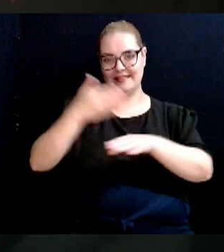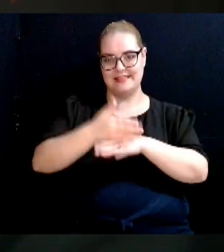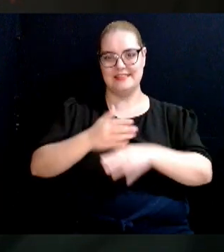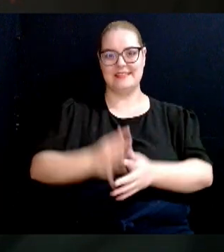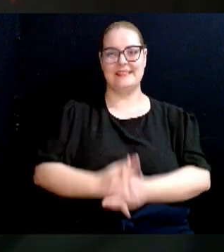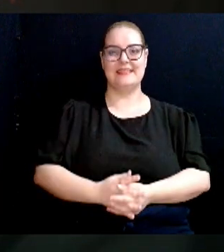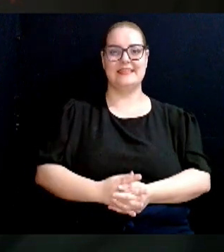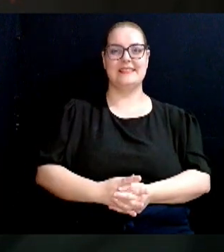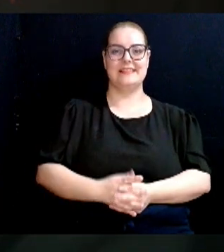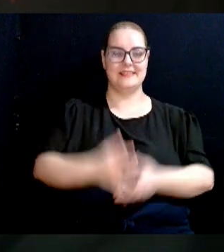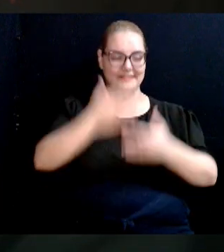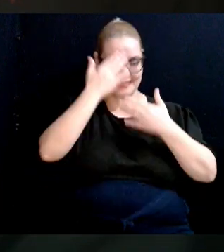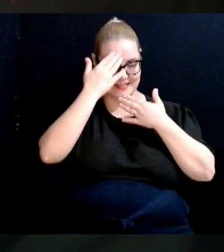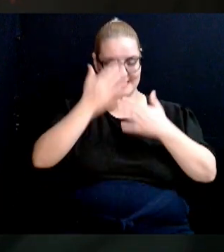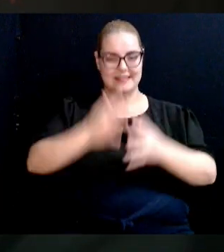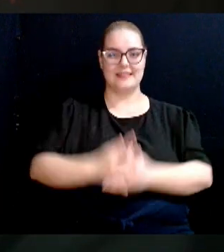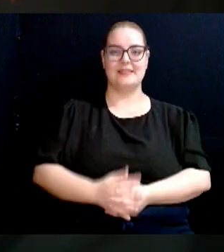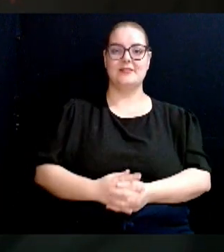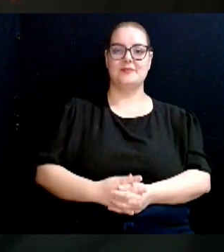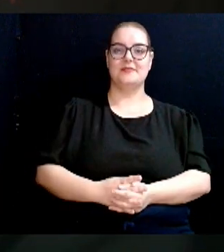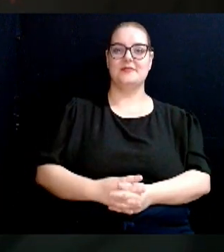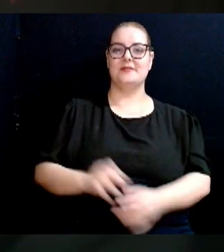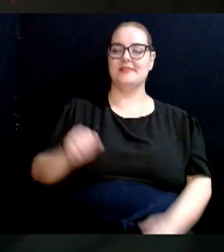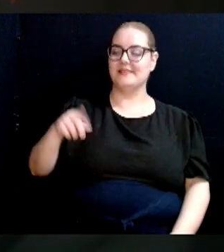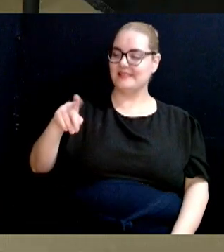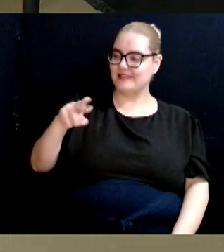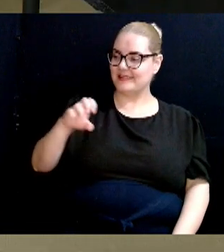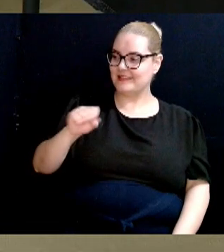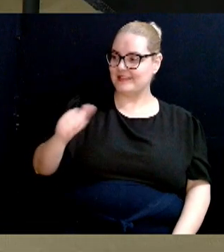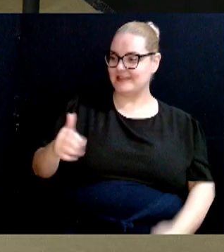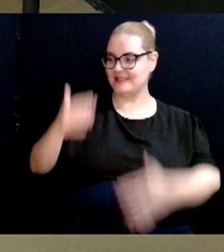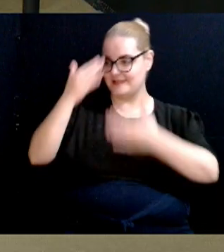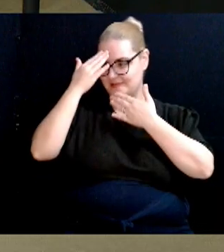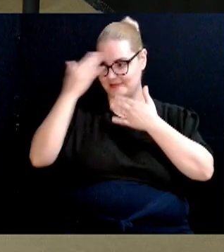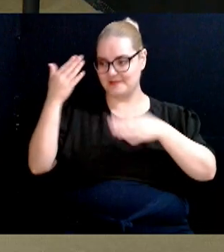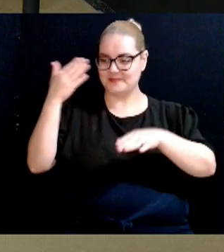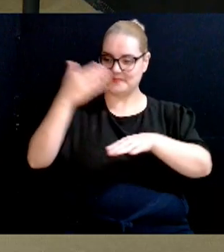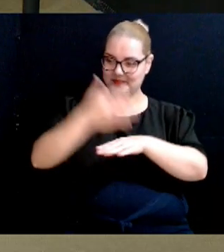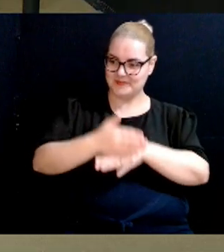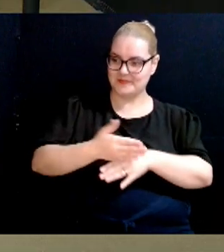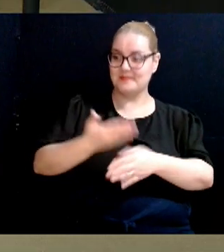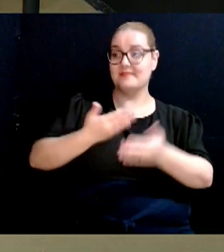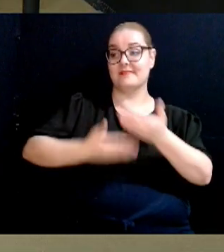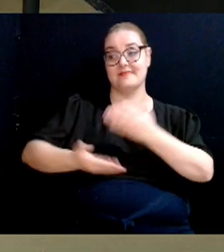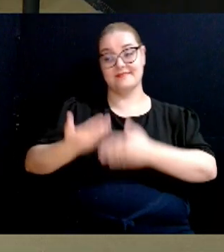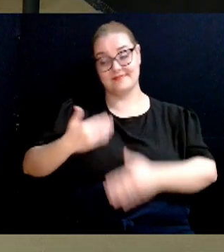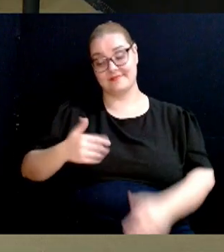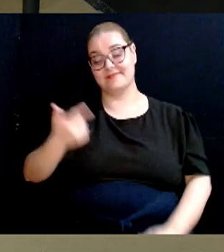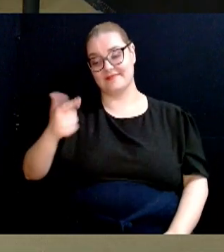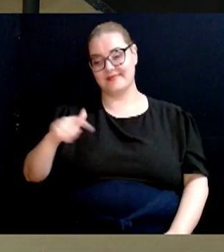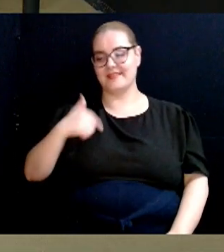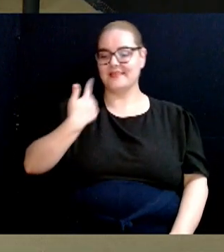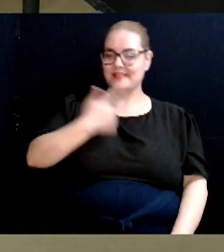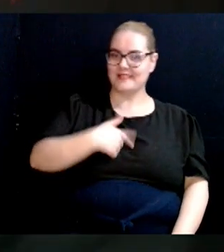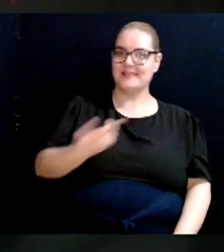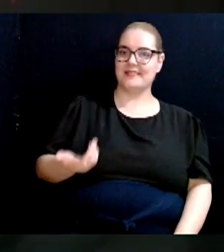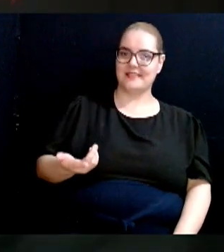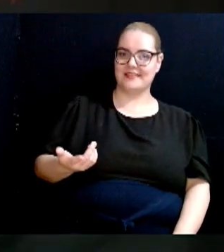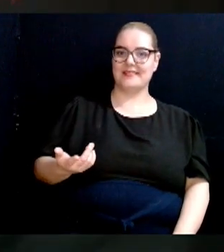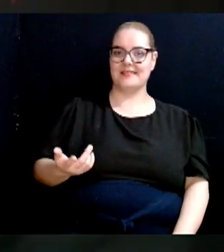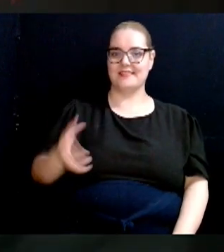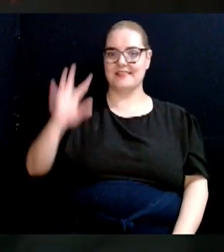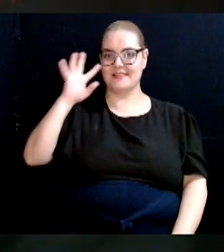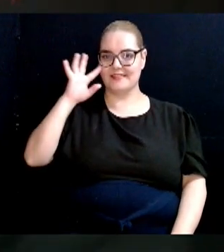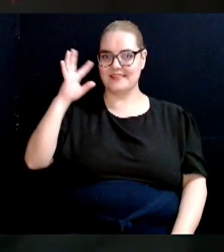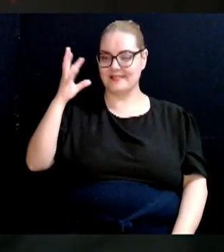tá? E você, Andressa, obrigada também pela sua participação, por compartilhar mais uma vez com a gente seu conhecimento, né?